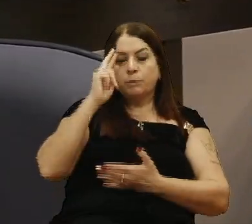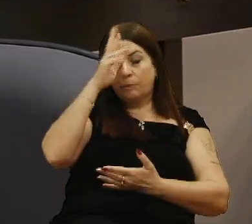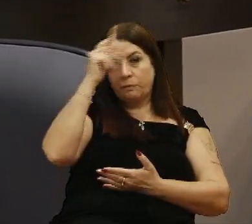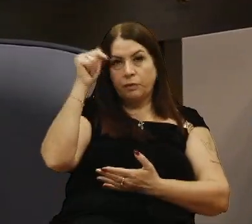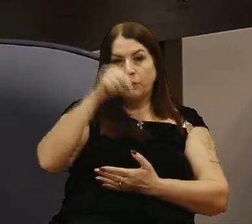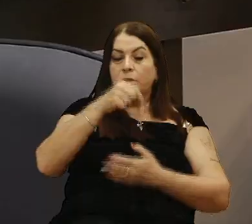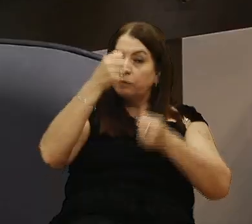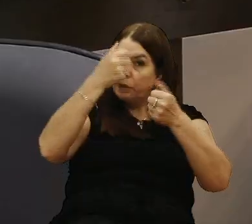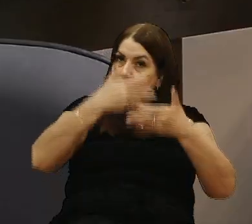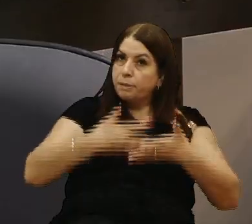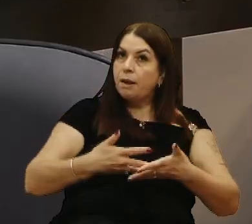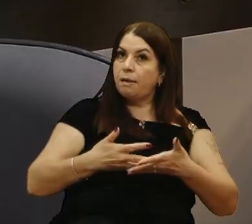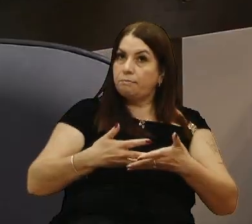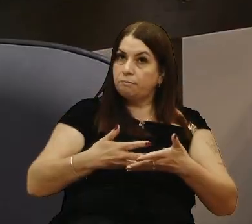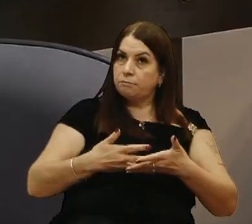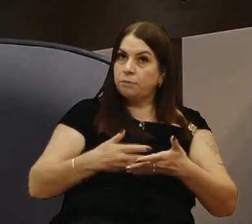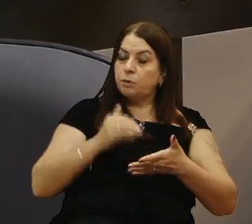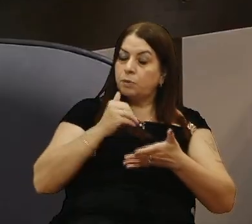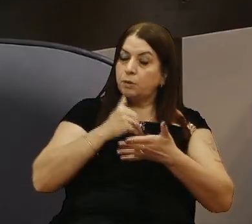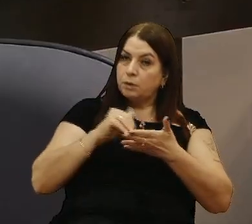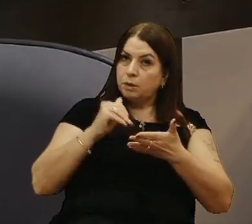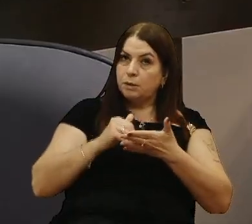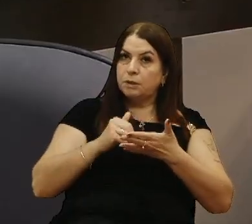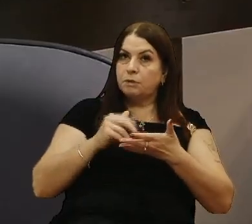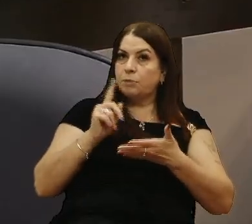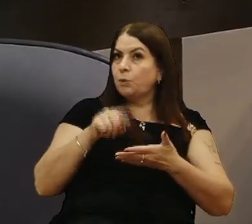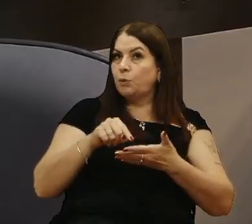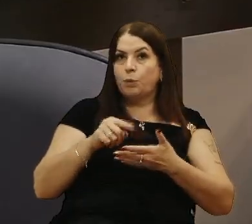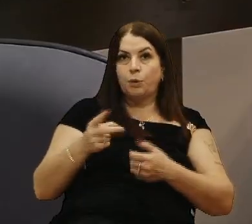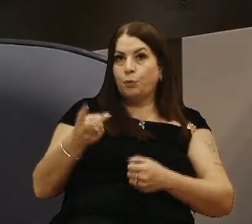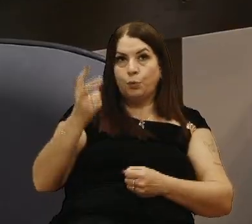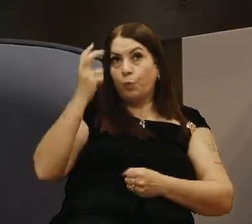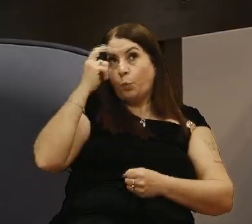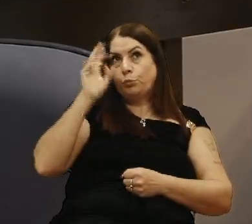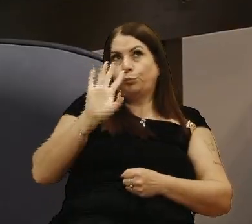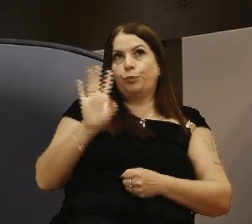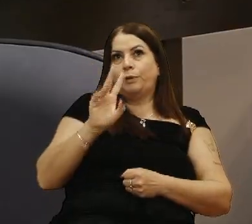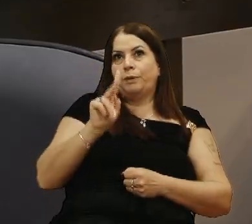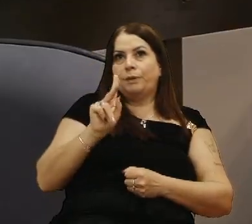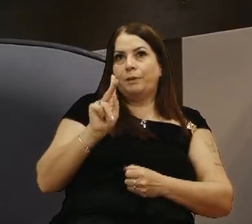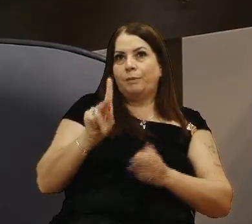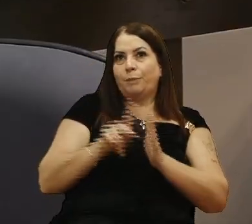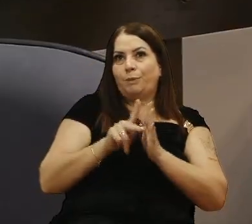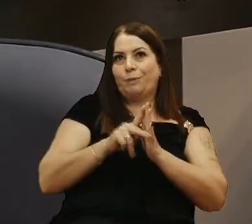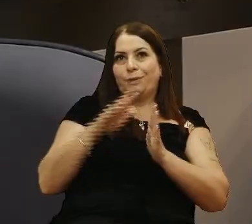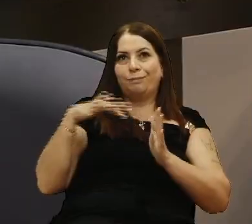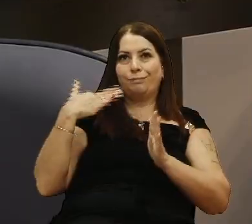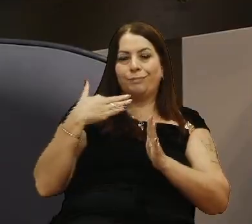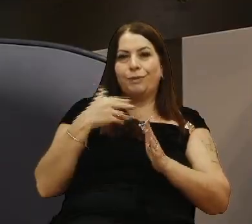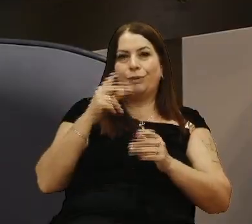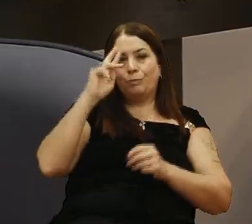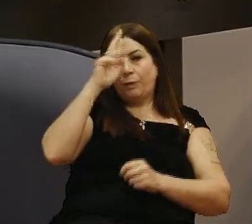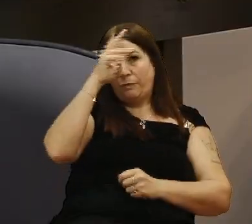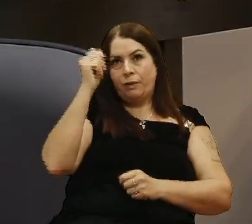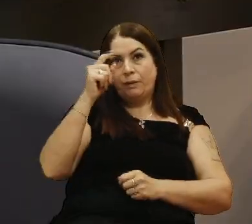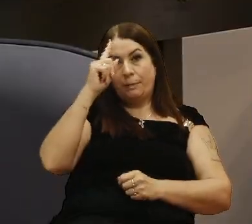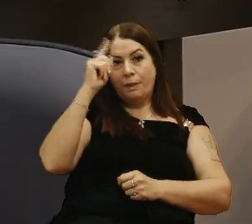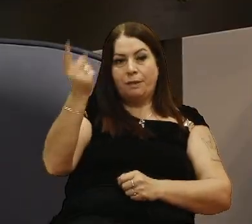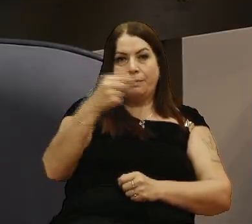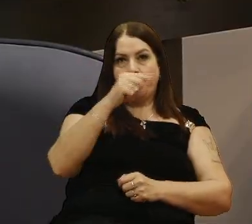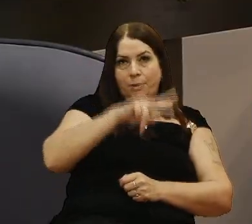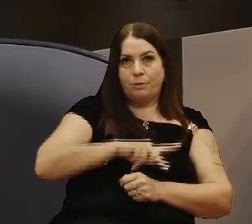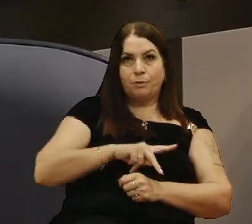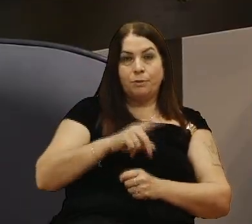aqui explicar, né? O prefeito, o secretário, só que não é cultural da nossa cidade, vereadora Andressa. O prefeito costuma sempre mandar alguém.